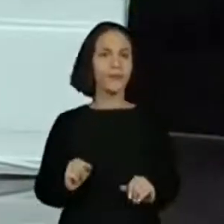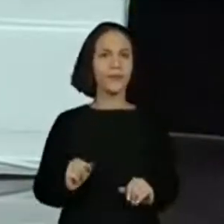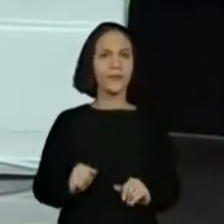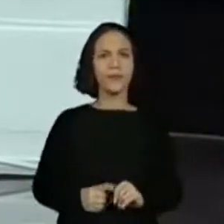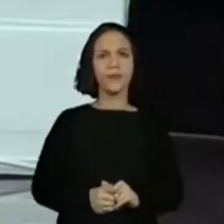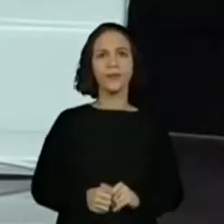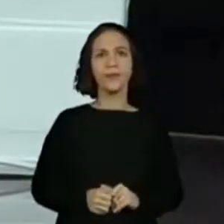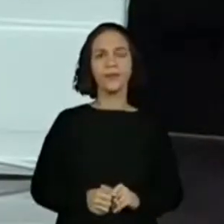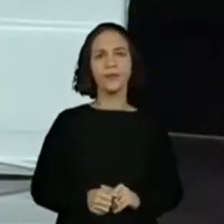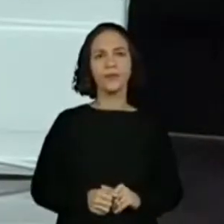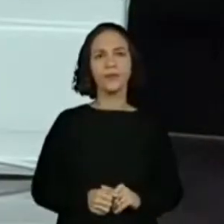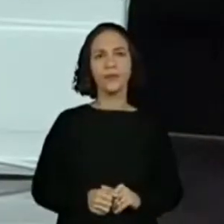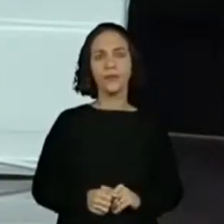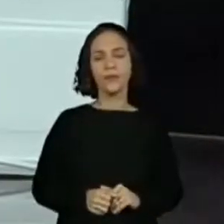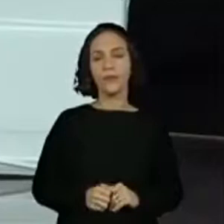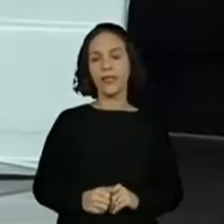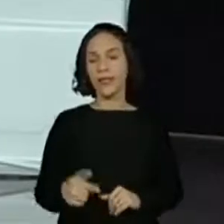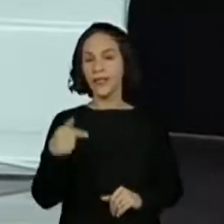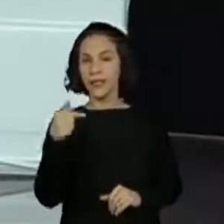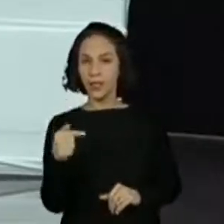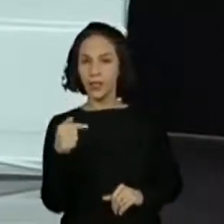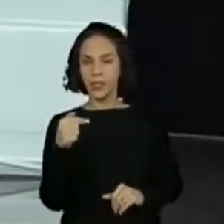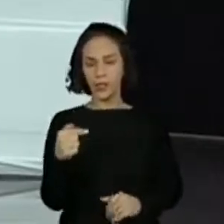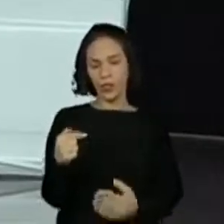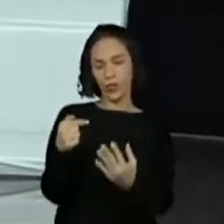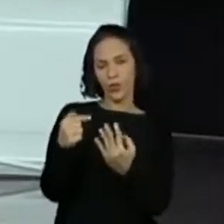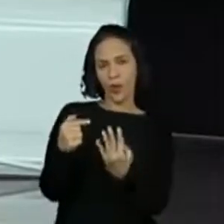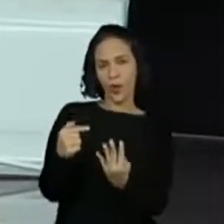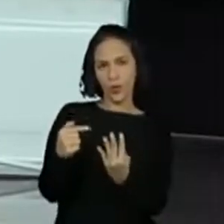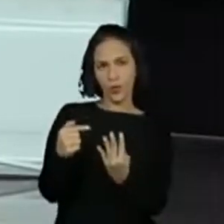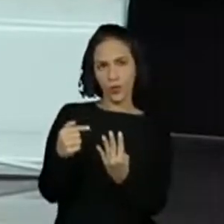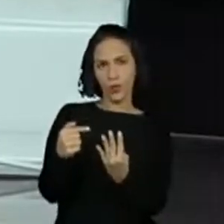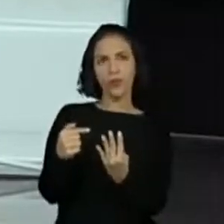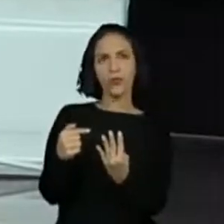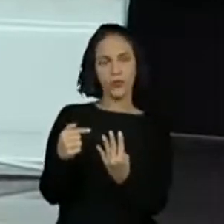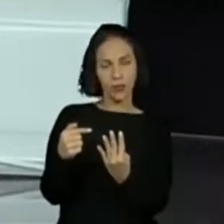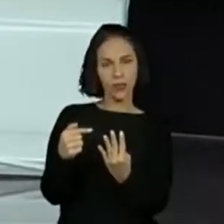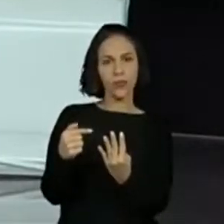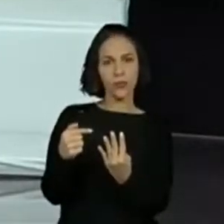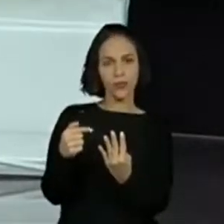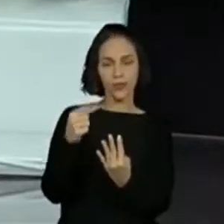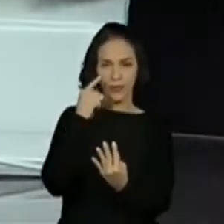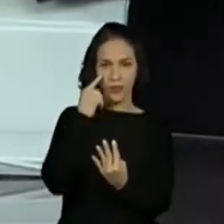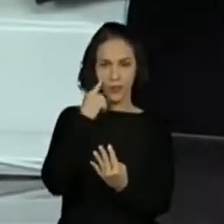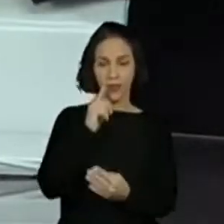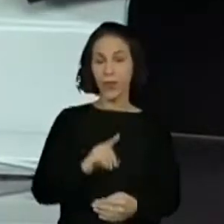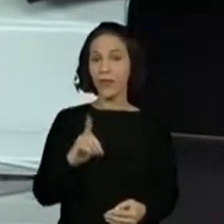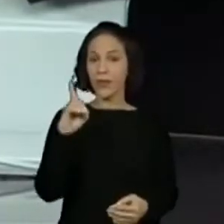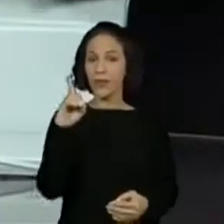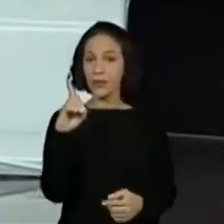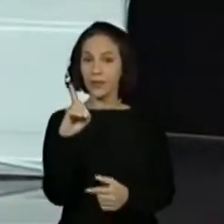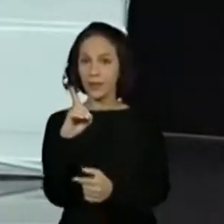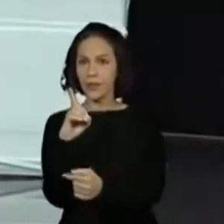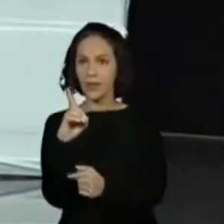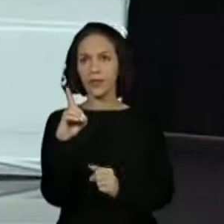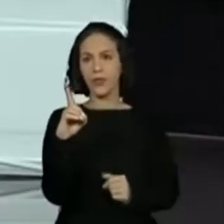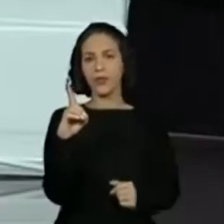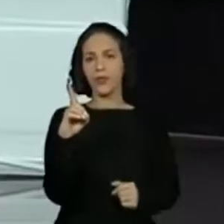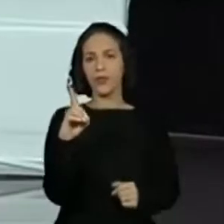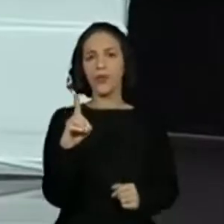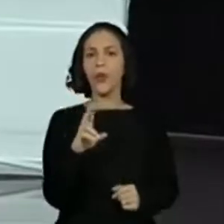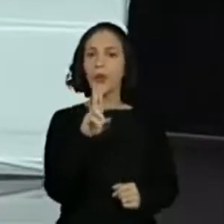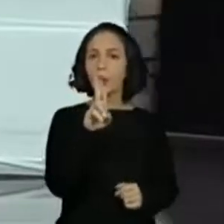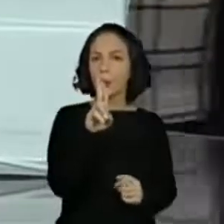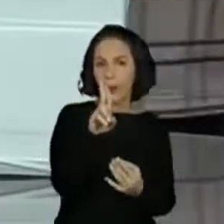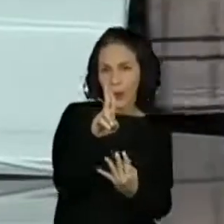Opa. Então, 7 e o 4. 7 na posição da dezena e 4 na posição da unidade.